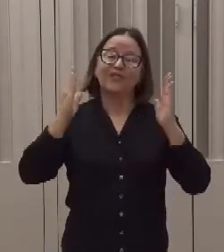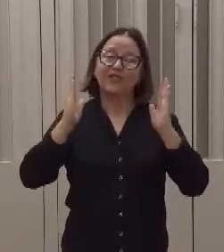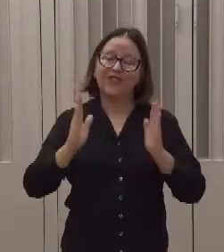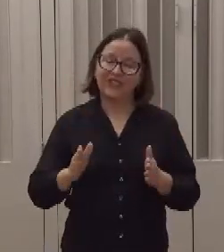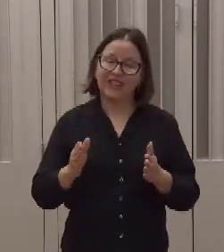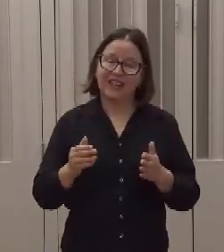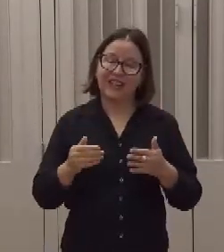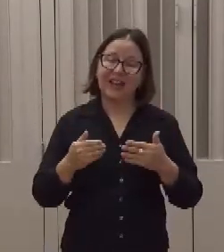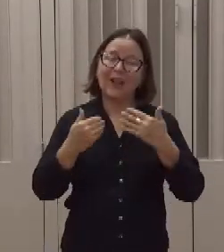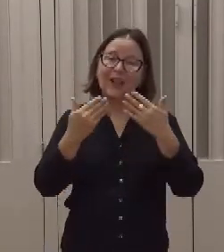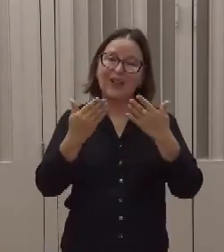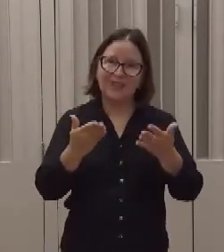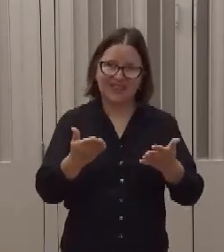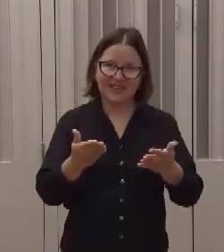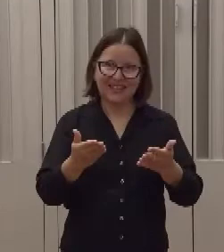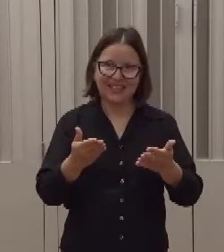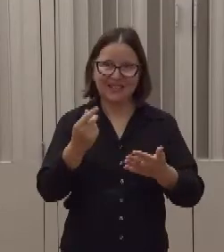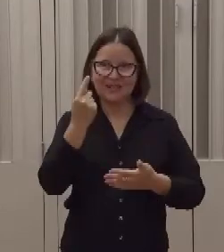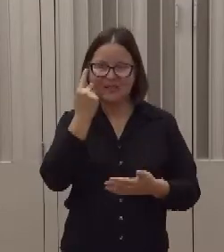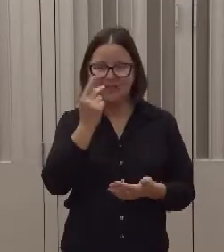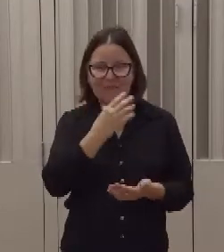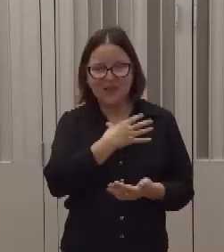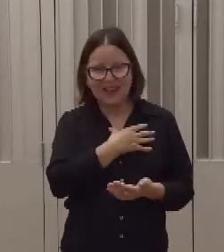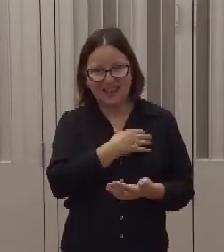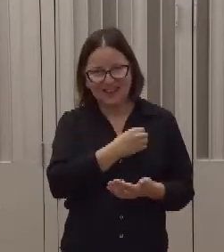Pai, sob outras condições.